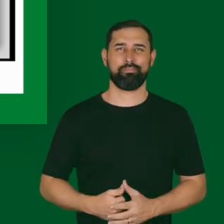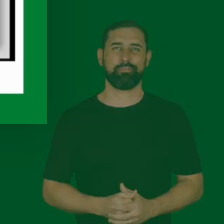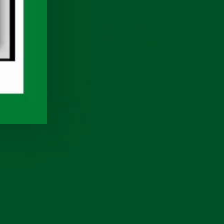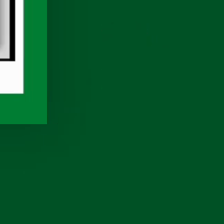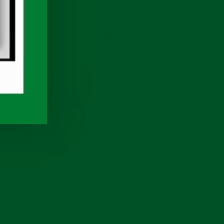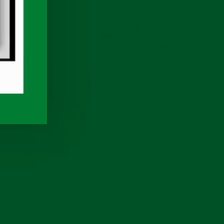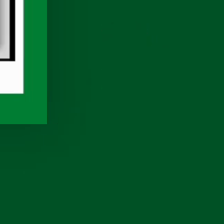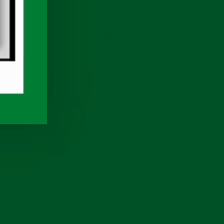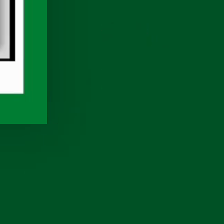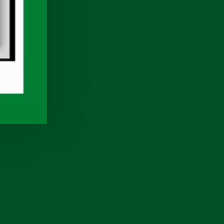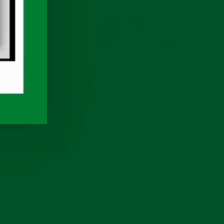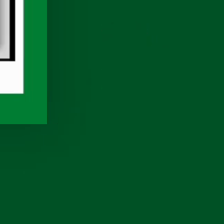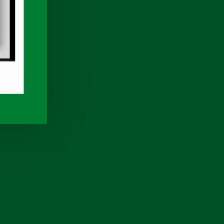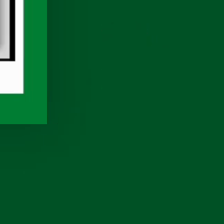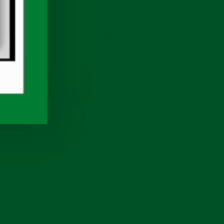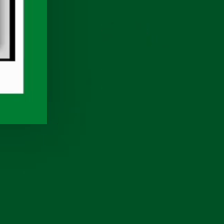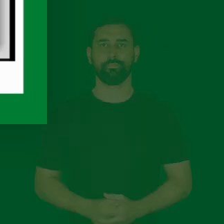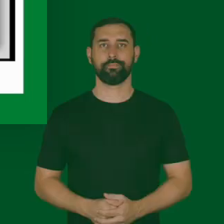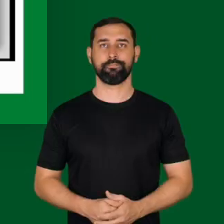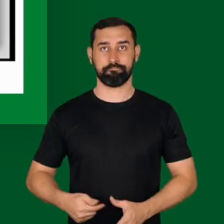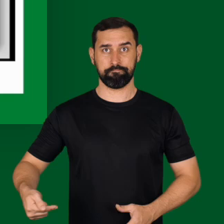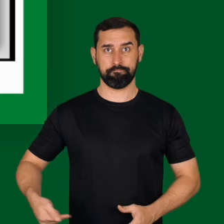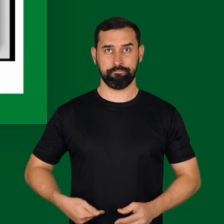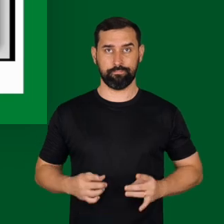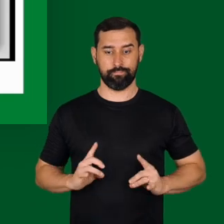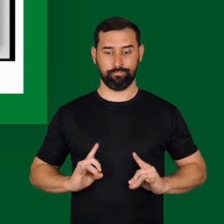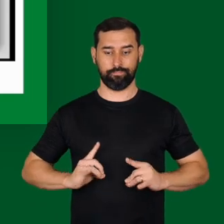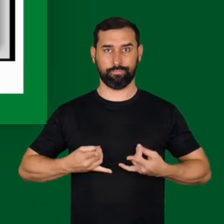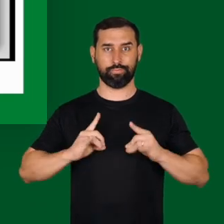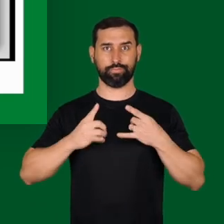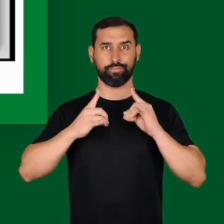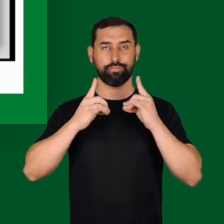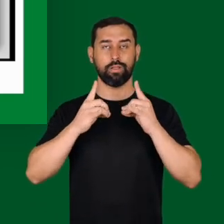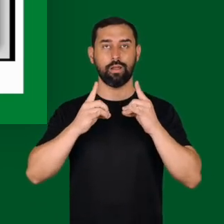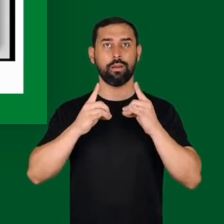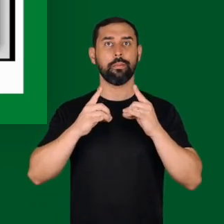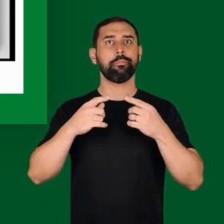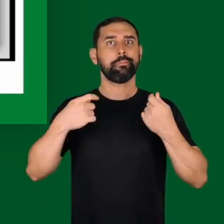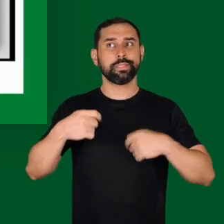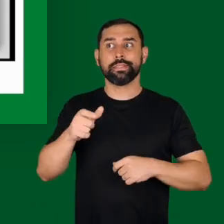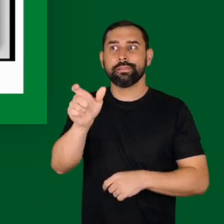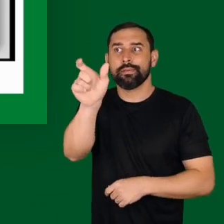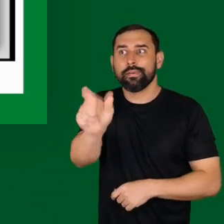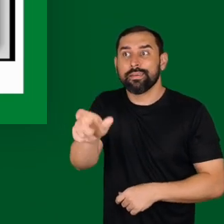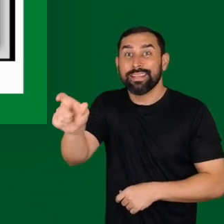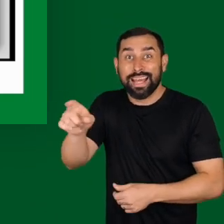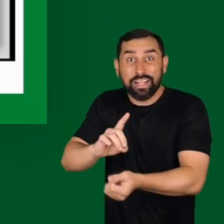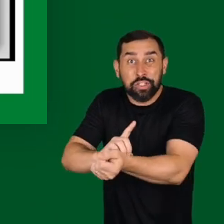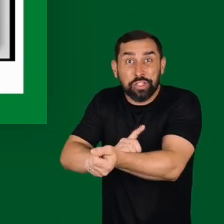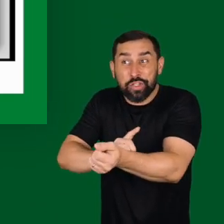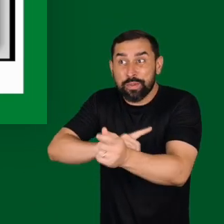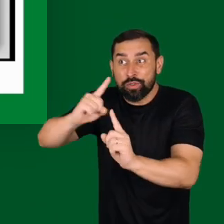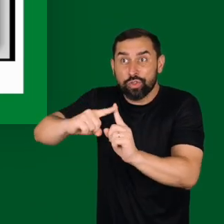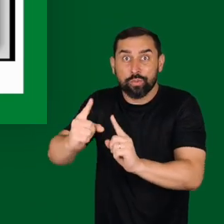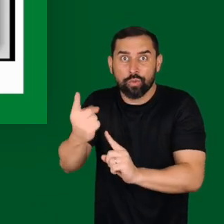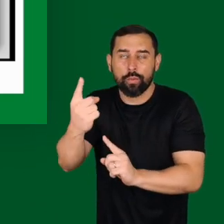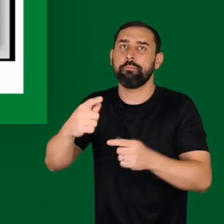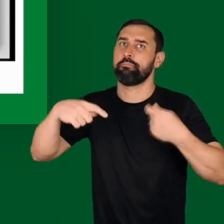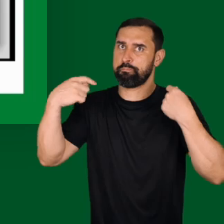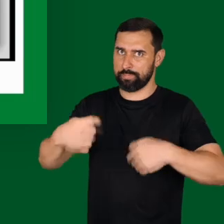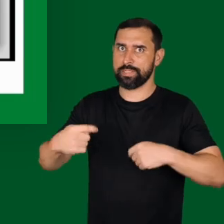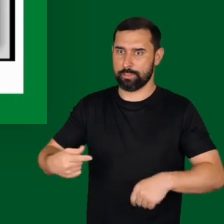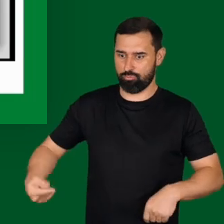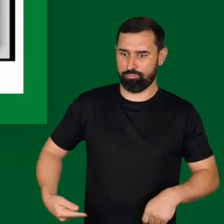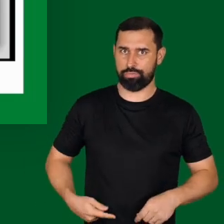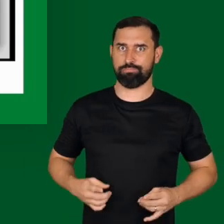injetável. Então, a insulina, ela deve ser aplicada em todo o paciente com diabetes mellitus